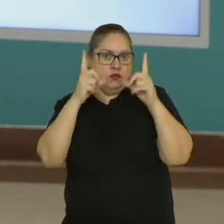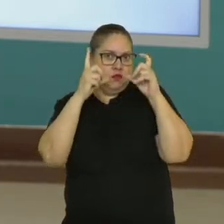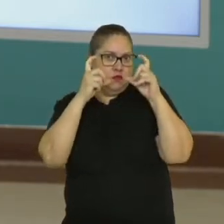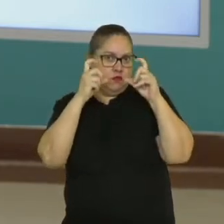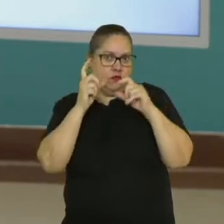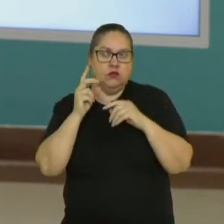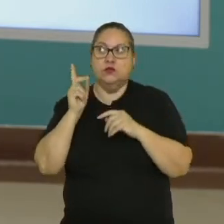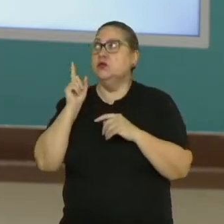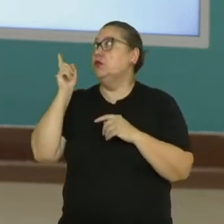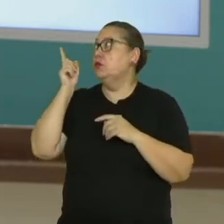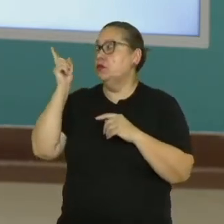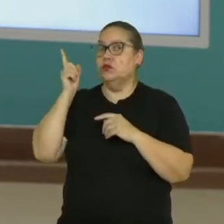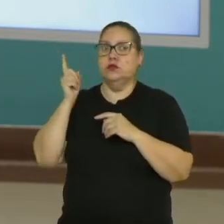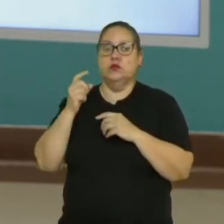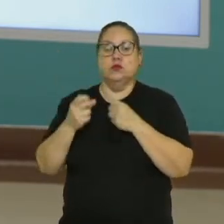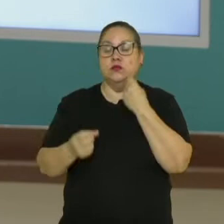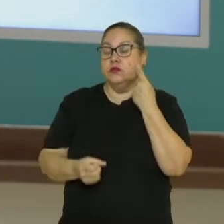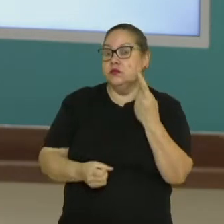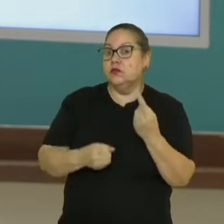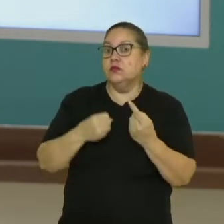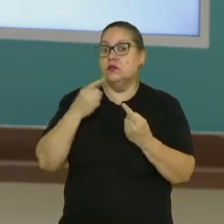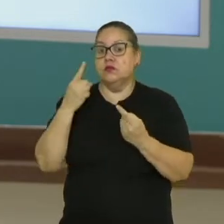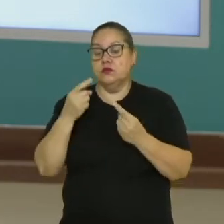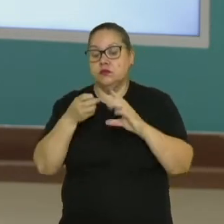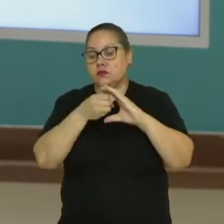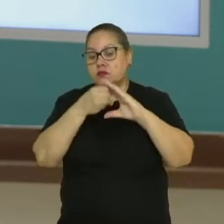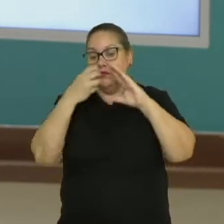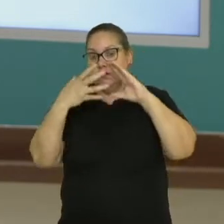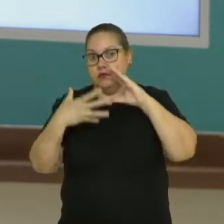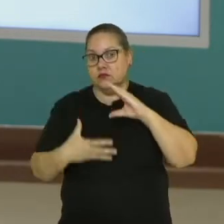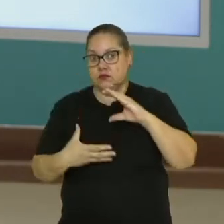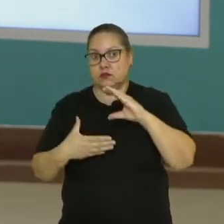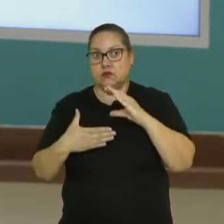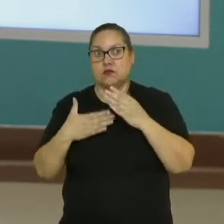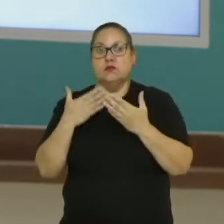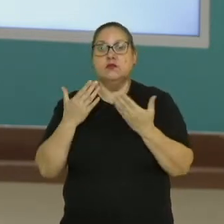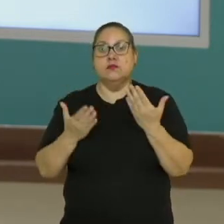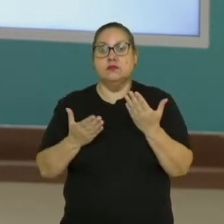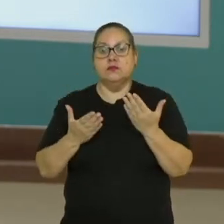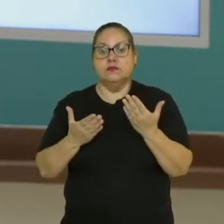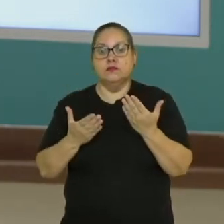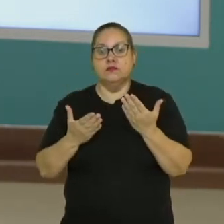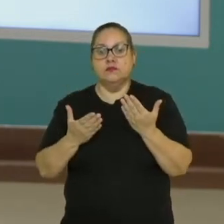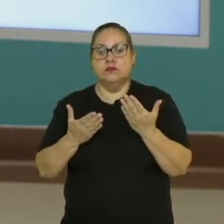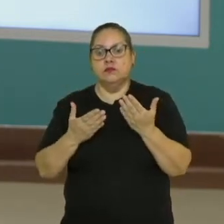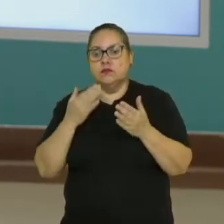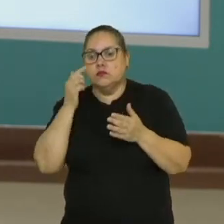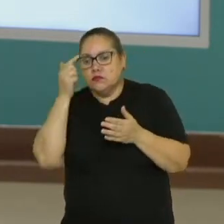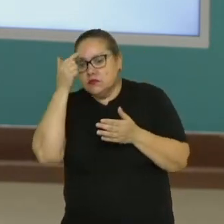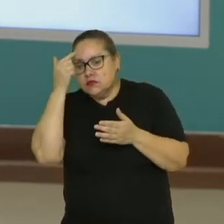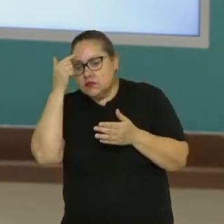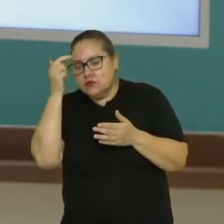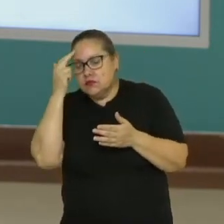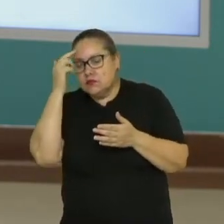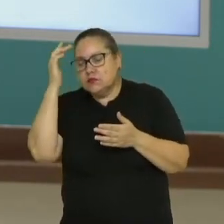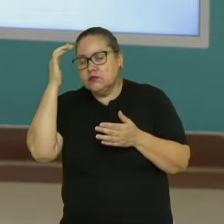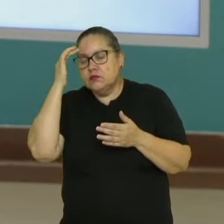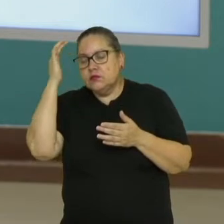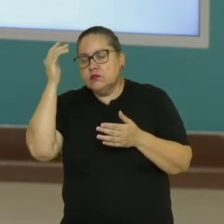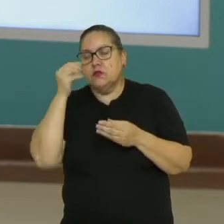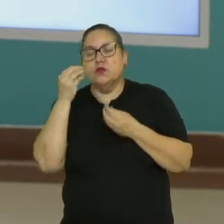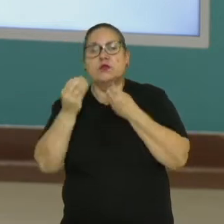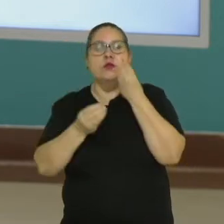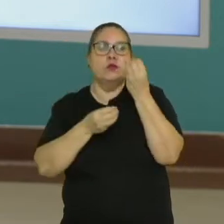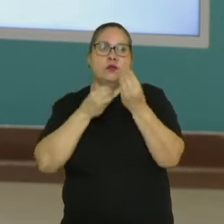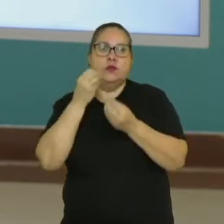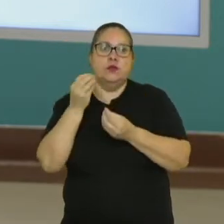esse. Nós temos algumas características que nos induzem a imaginar como era